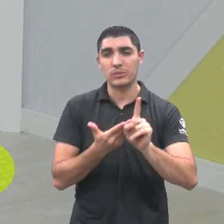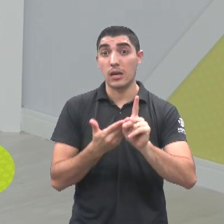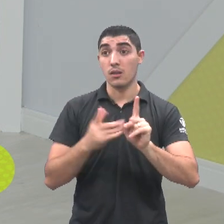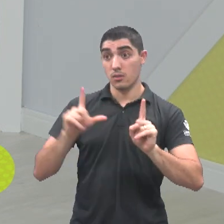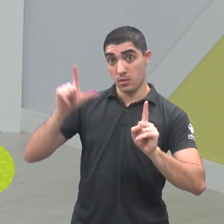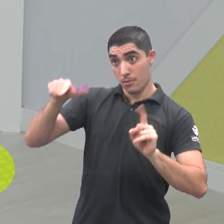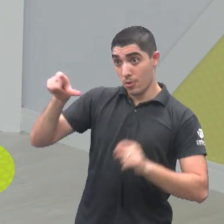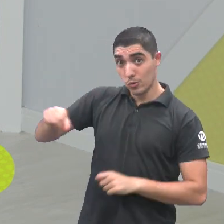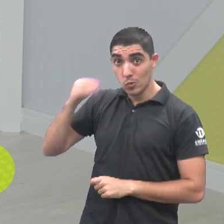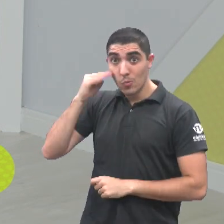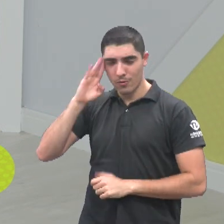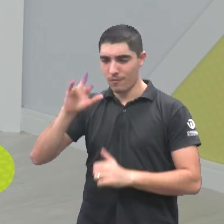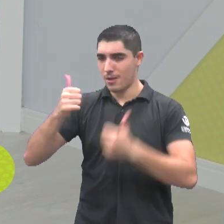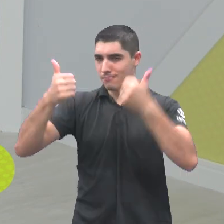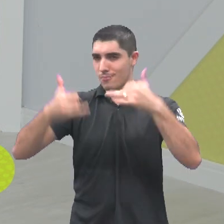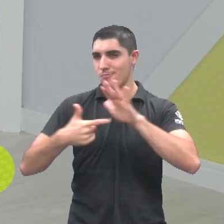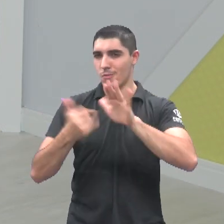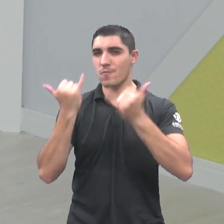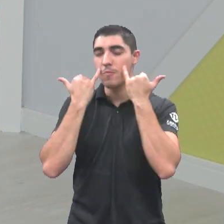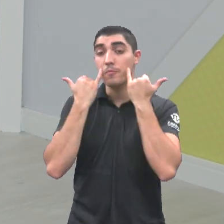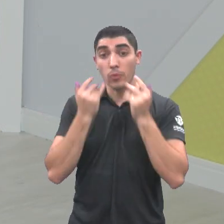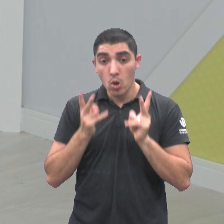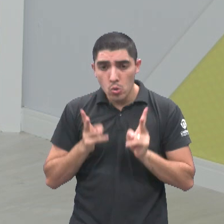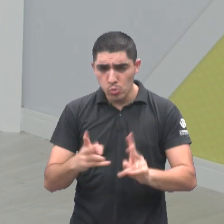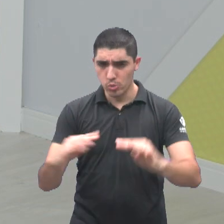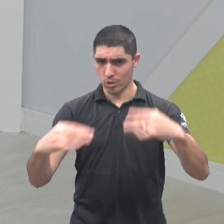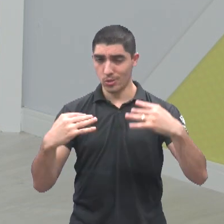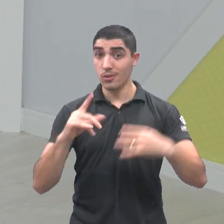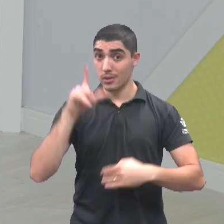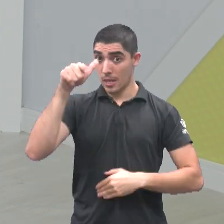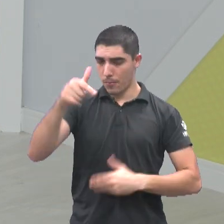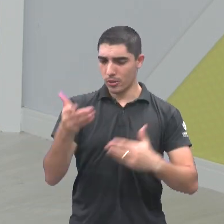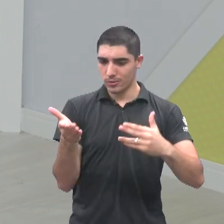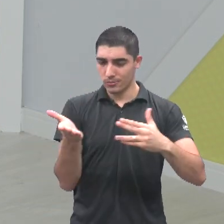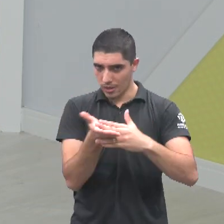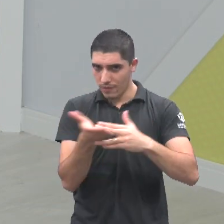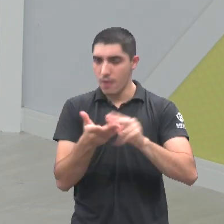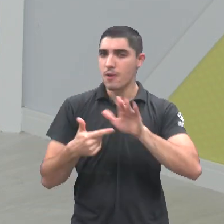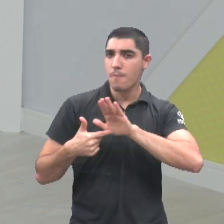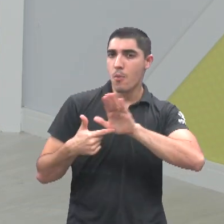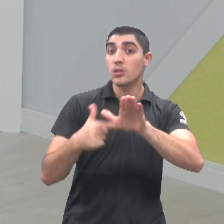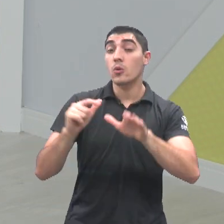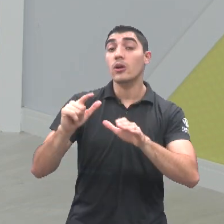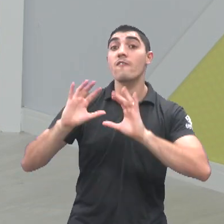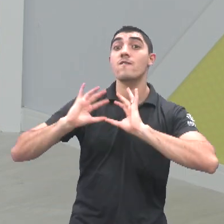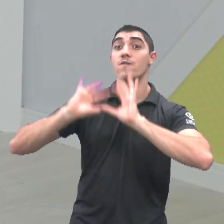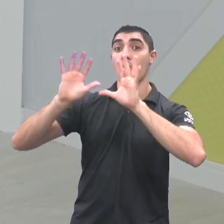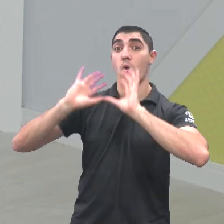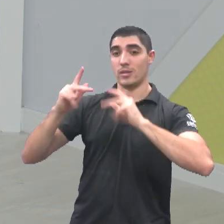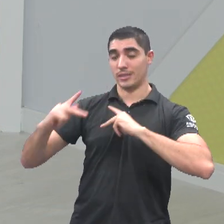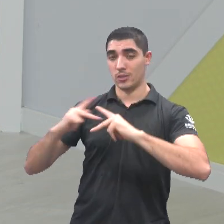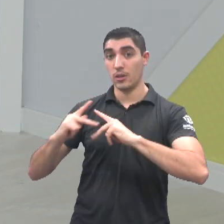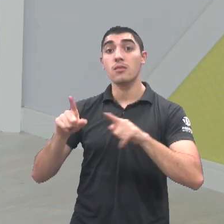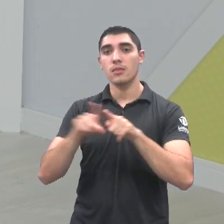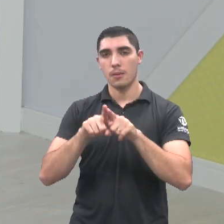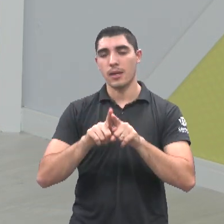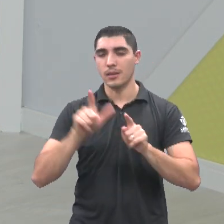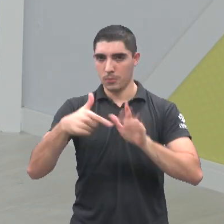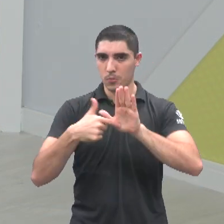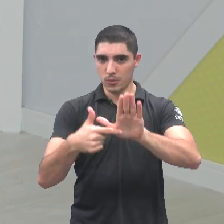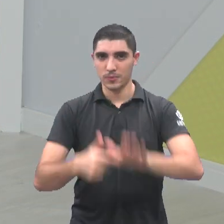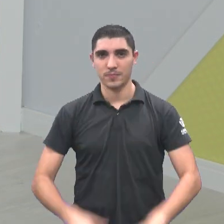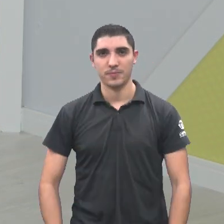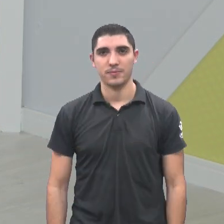dessa palestra, tá certo? Não sai daí, a gente vai para o último intervalo do dia. Na volta, tem vôlei em destaque para você e o Atleta Cidadão. Não sai daí, já